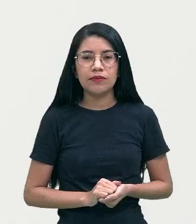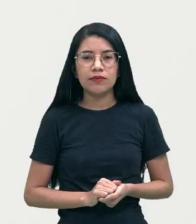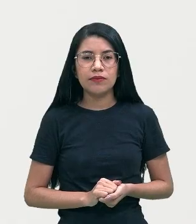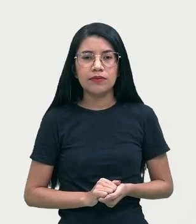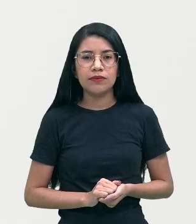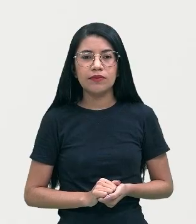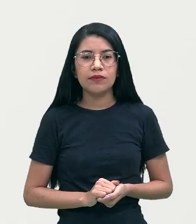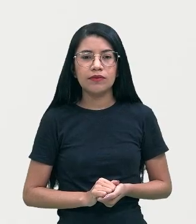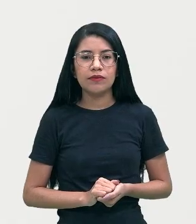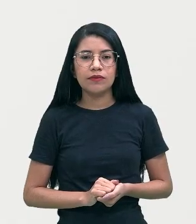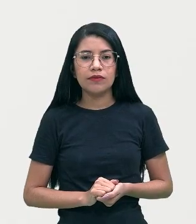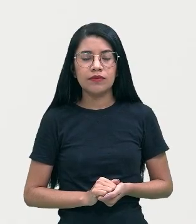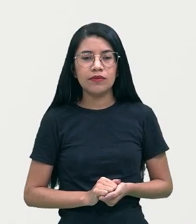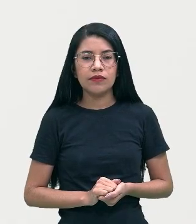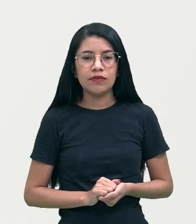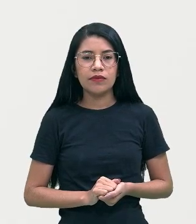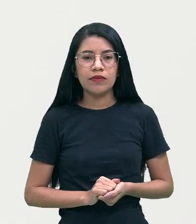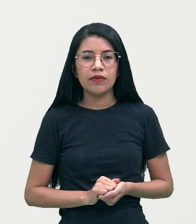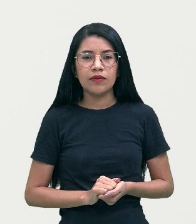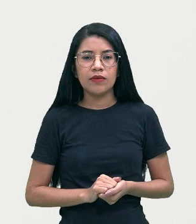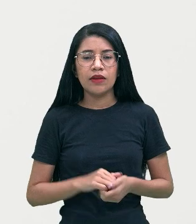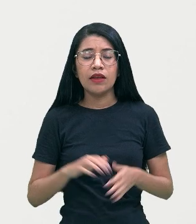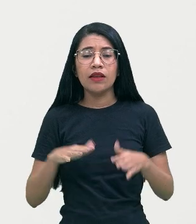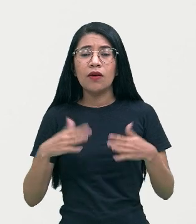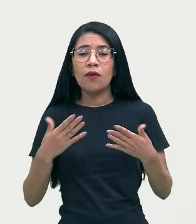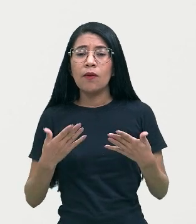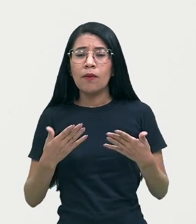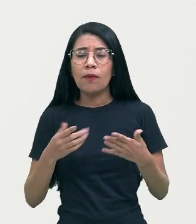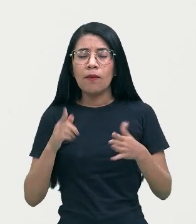aí, olha aí. Que gases são esses?